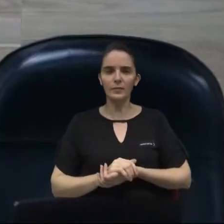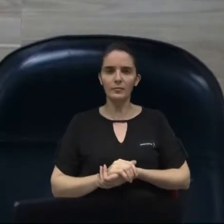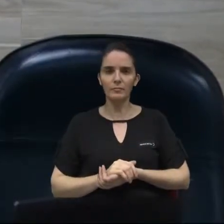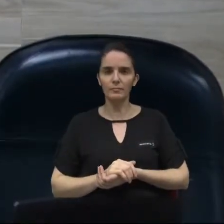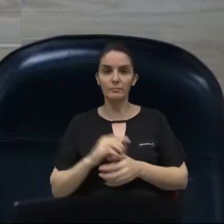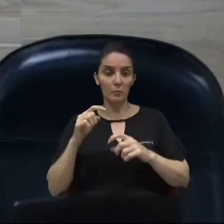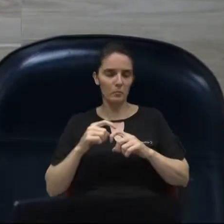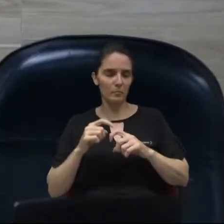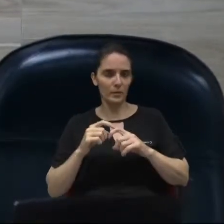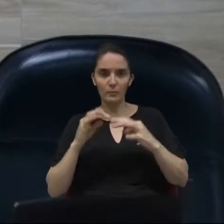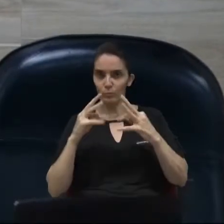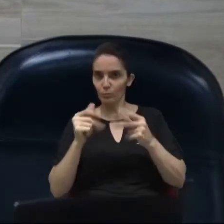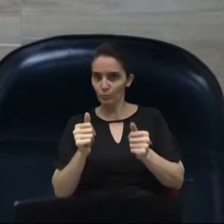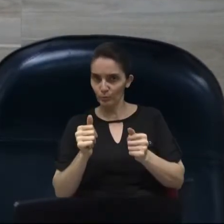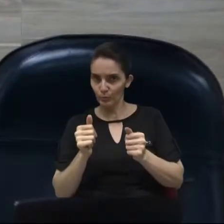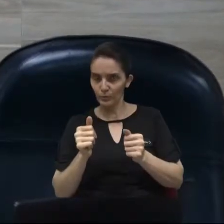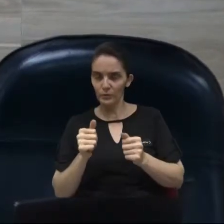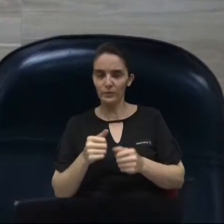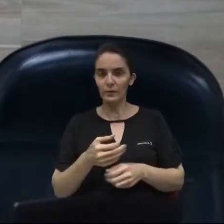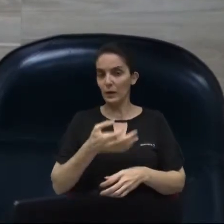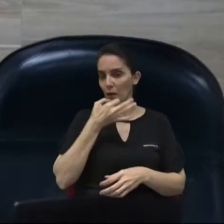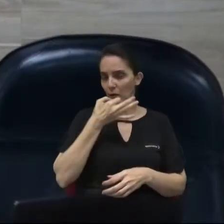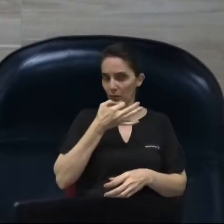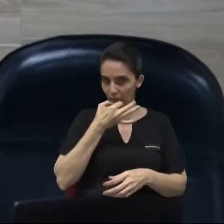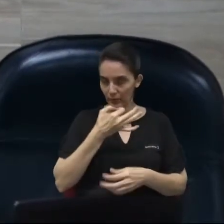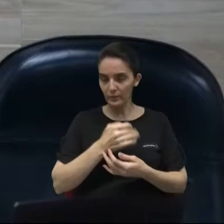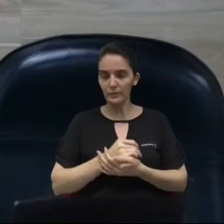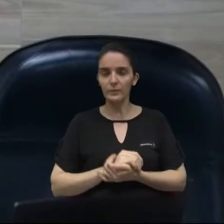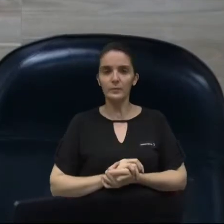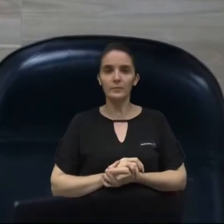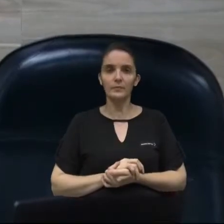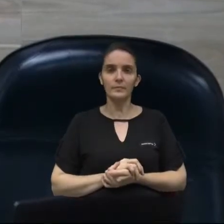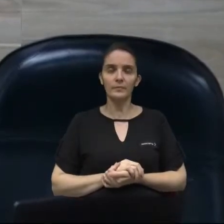ensinamento, que eu tive que, na verdade, buscar na unha,